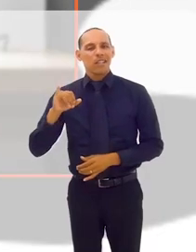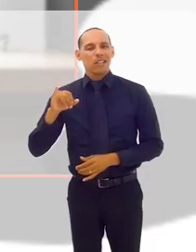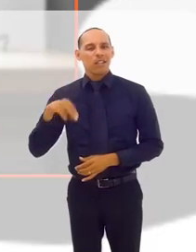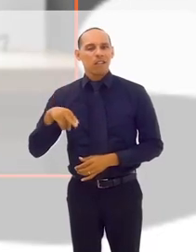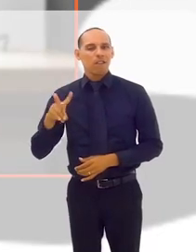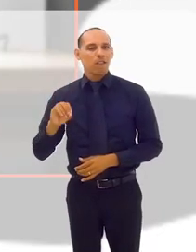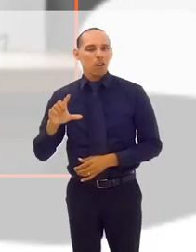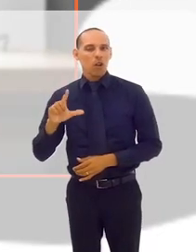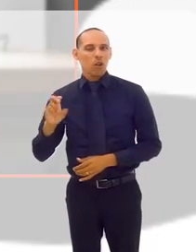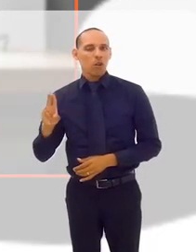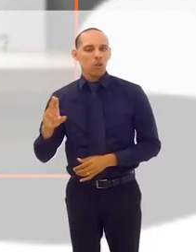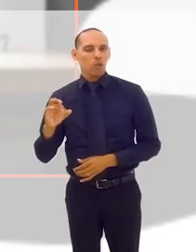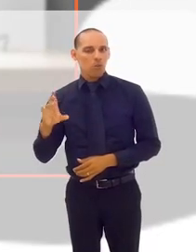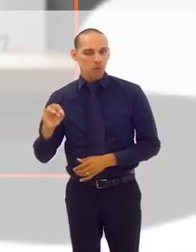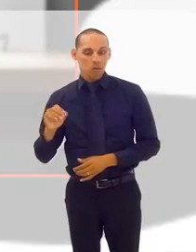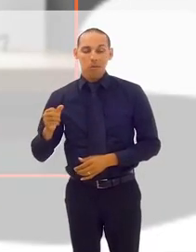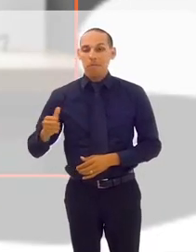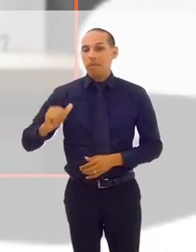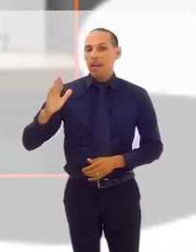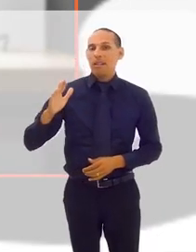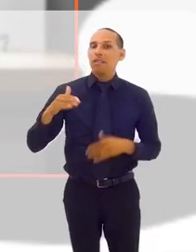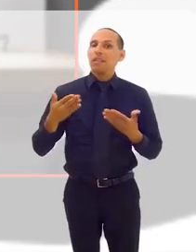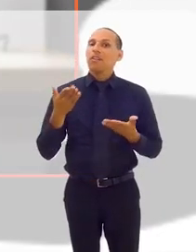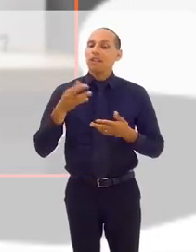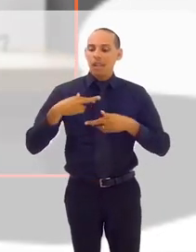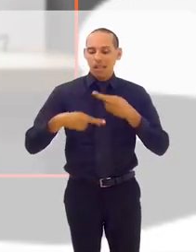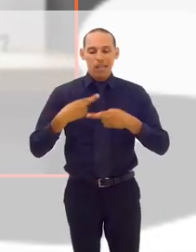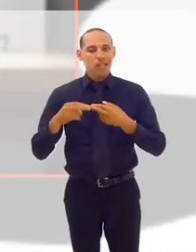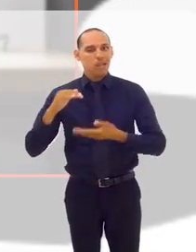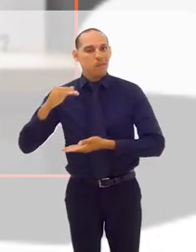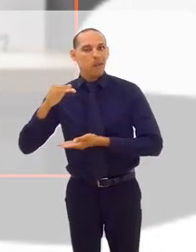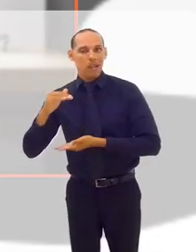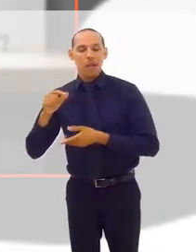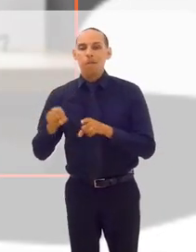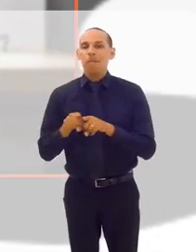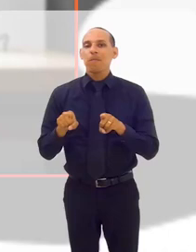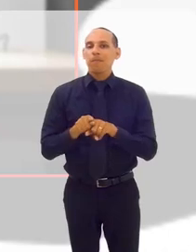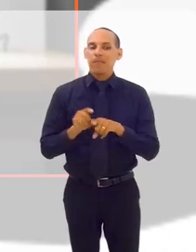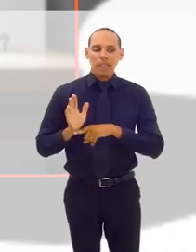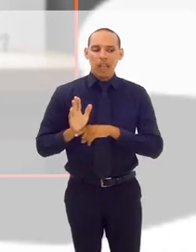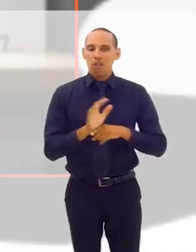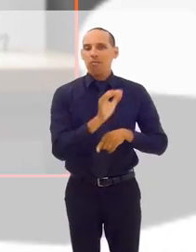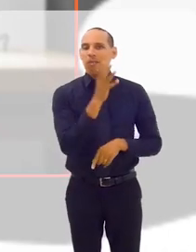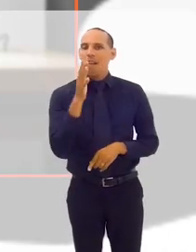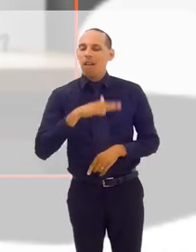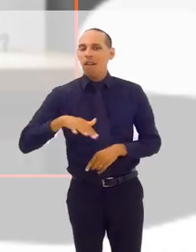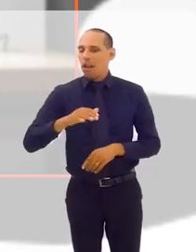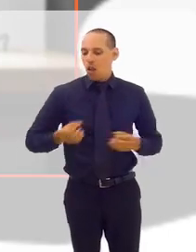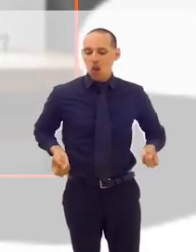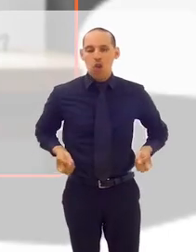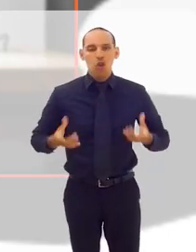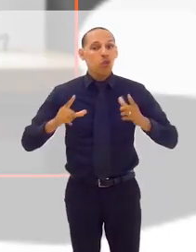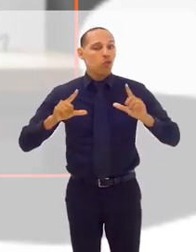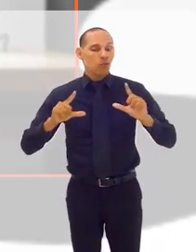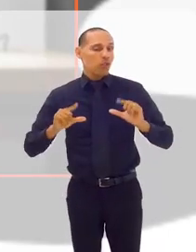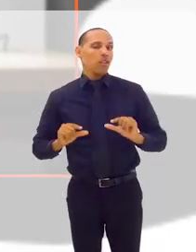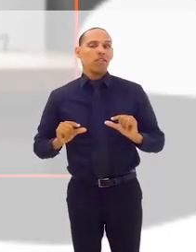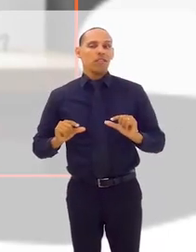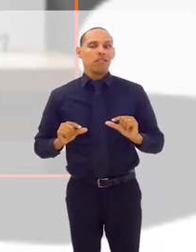que ideia genial você poder reciclar a embalagem, você ajuda o meio ambiente, diminui o custo para quem